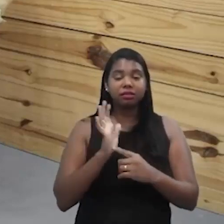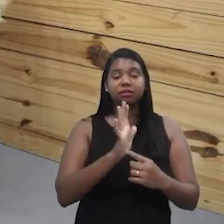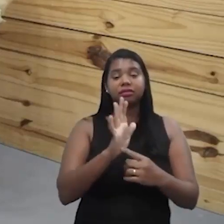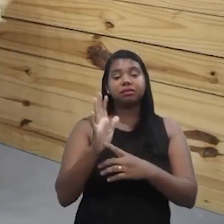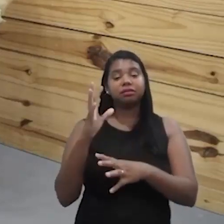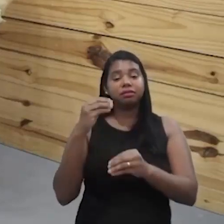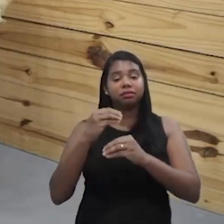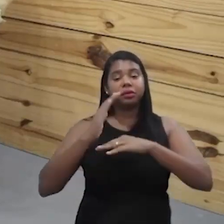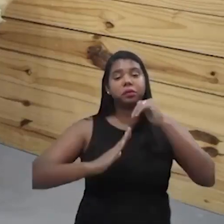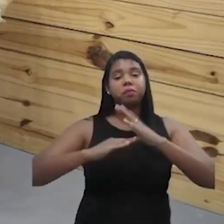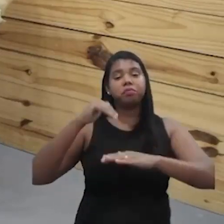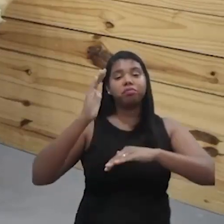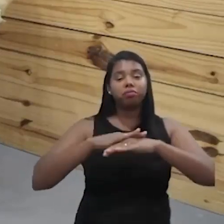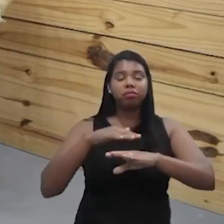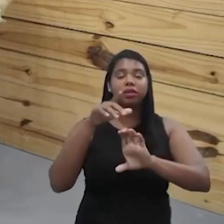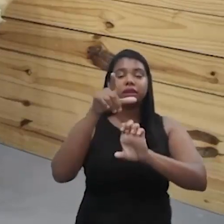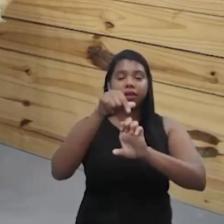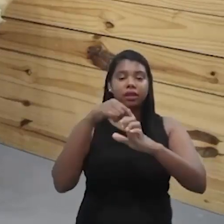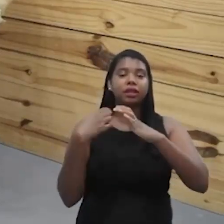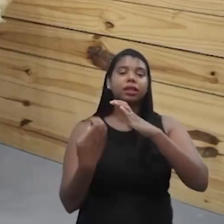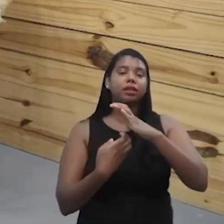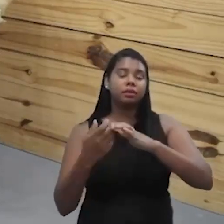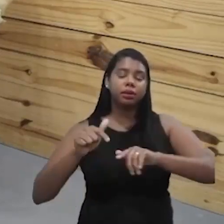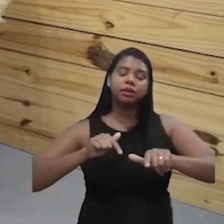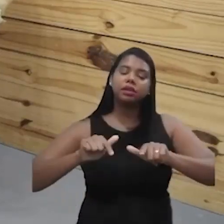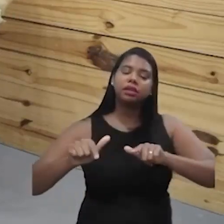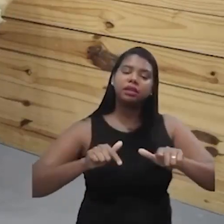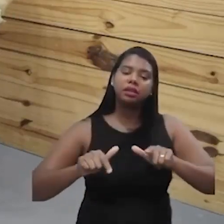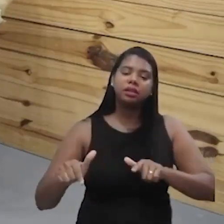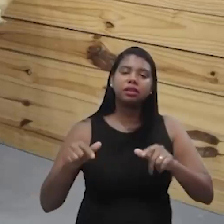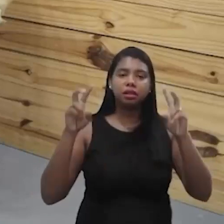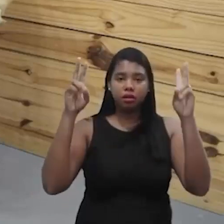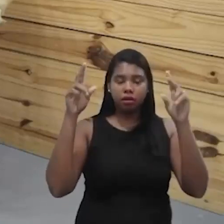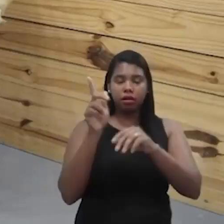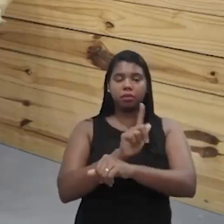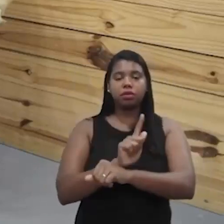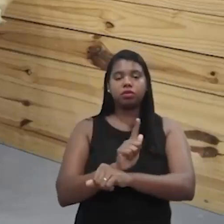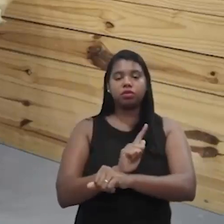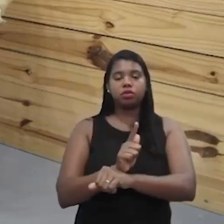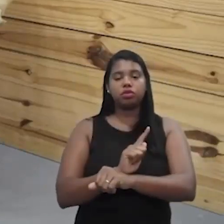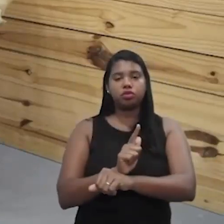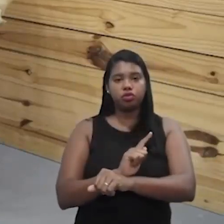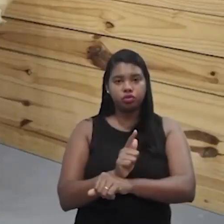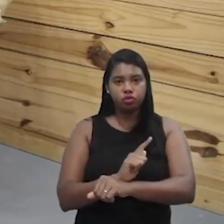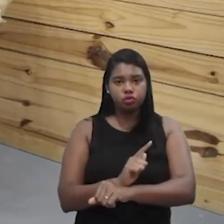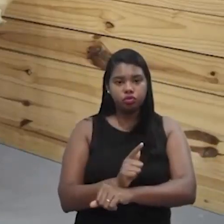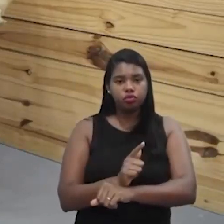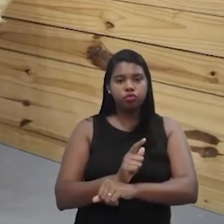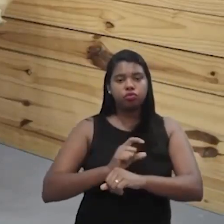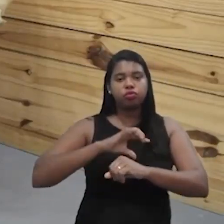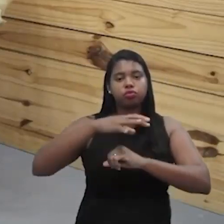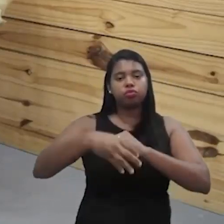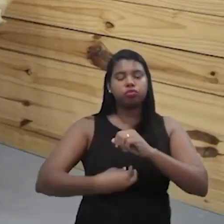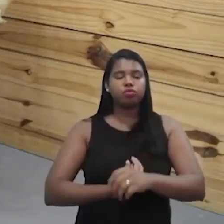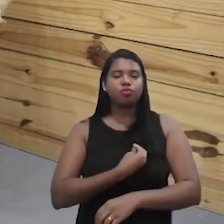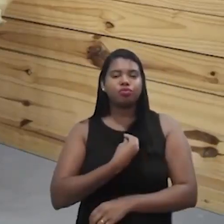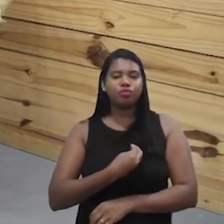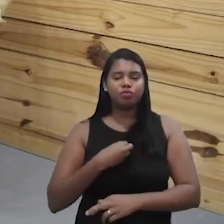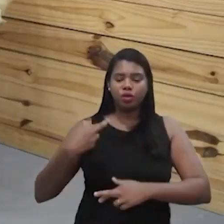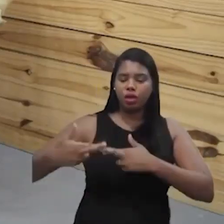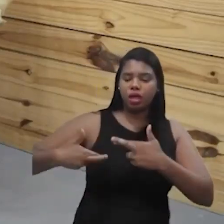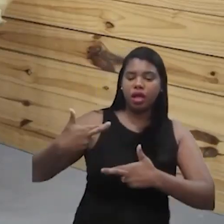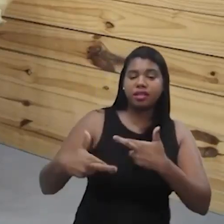do profissional da empresa em que ele trabalha. Como temos gestor ambiental, que trabalha essa parte de gestão de